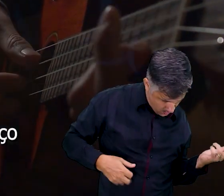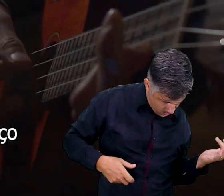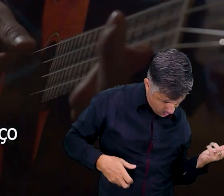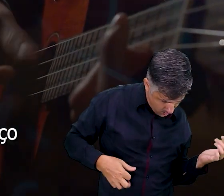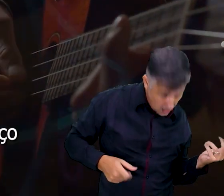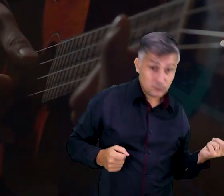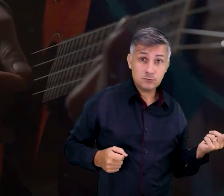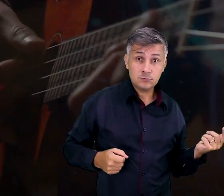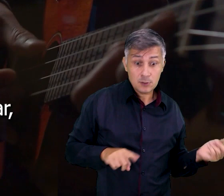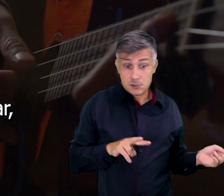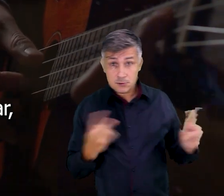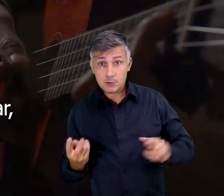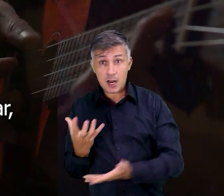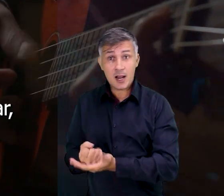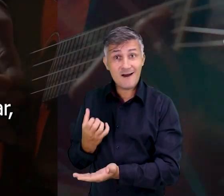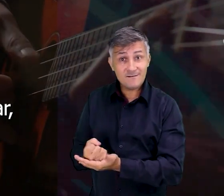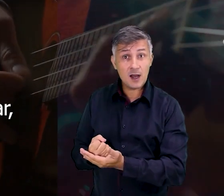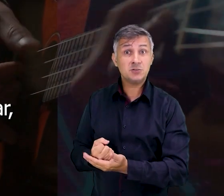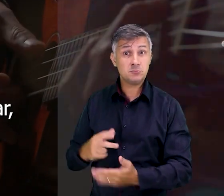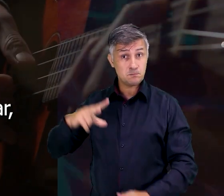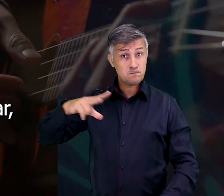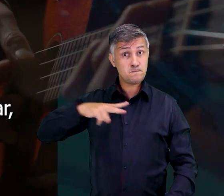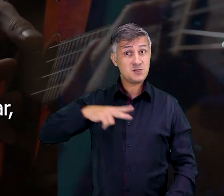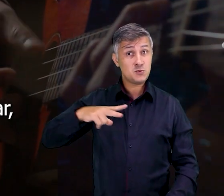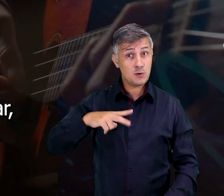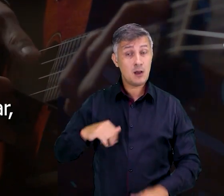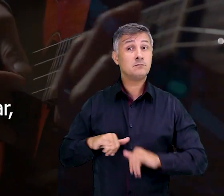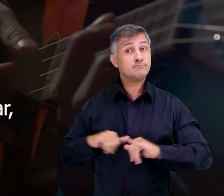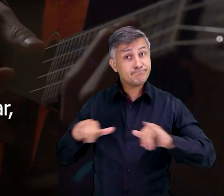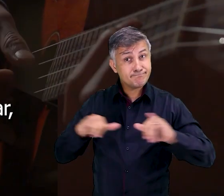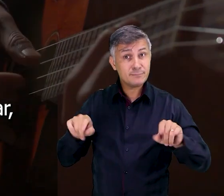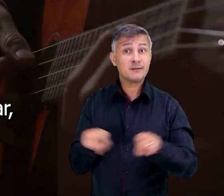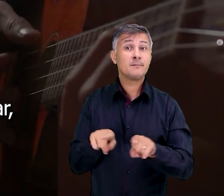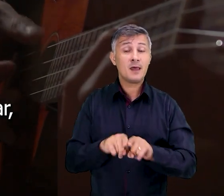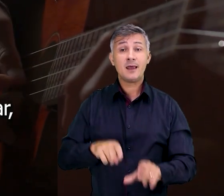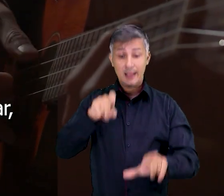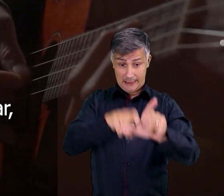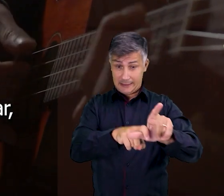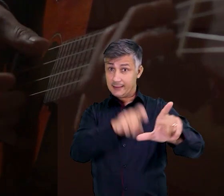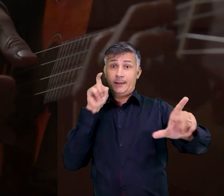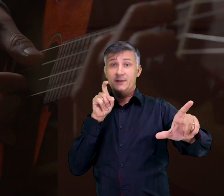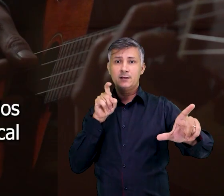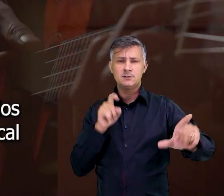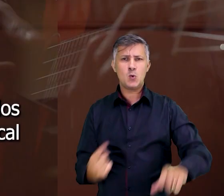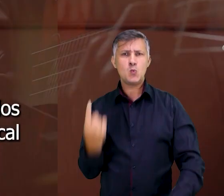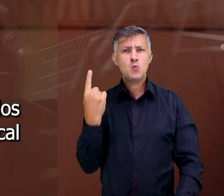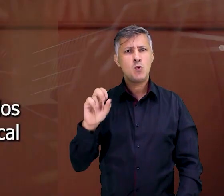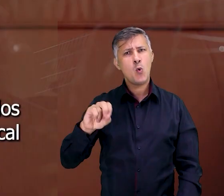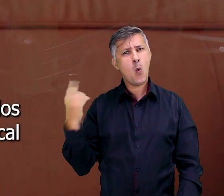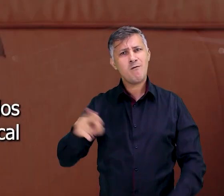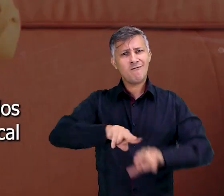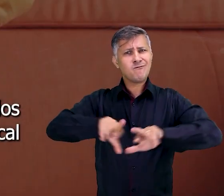de cordas de aço, gravada em seu estúdio digital particular, publicada de forma independente em um